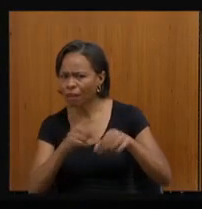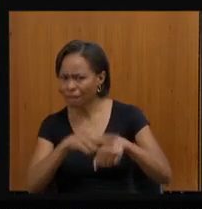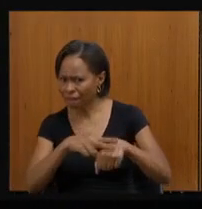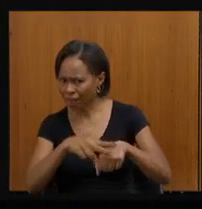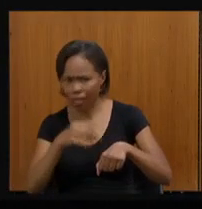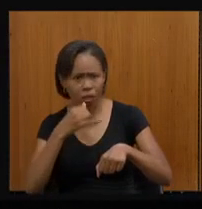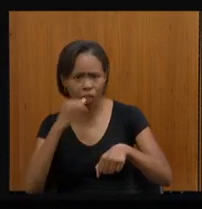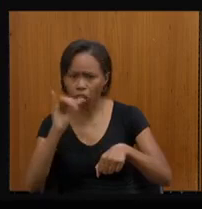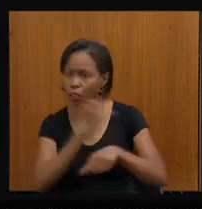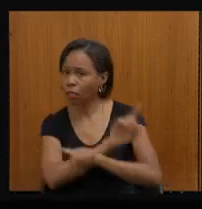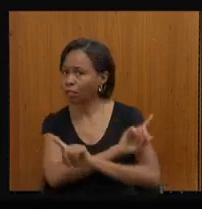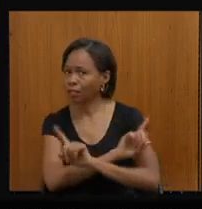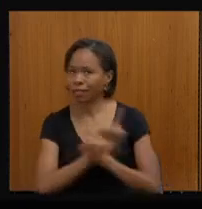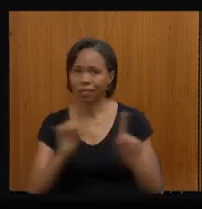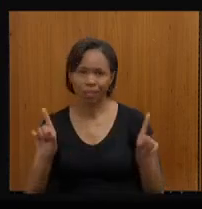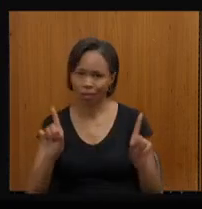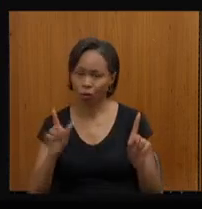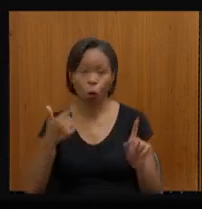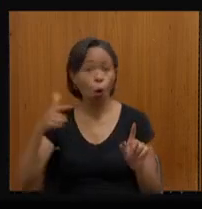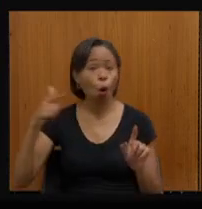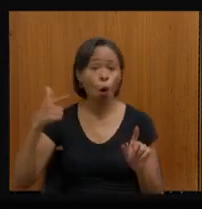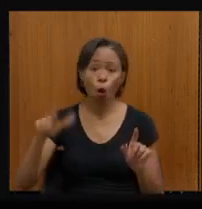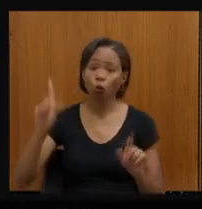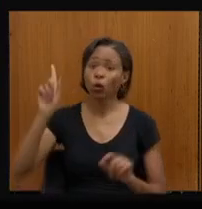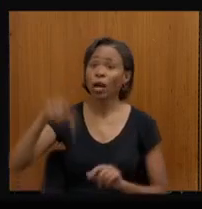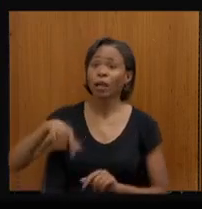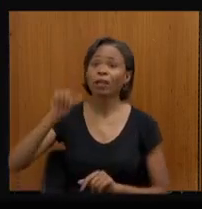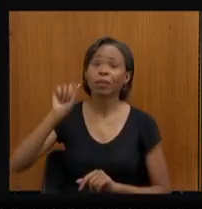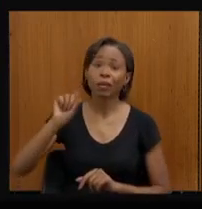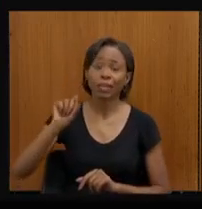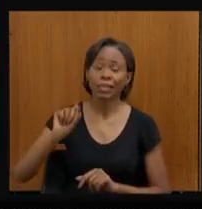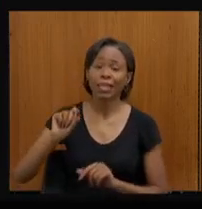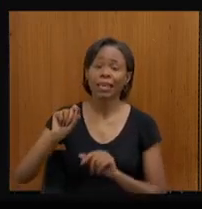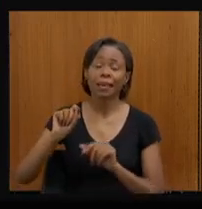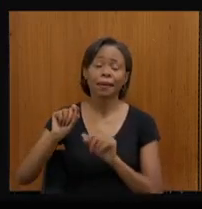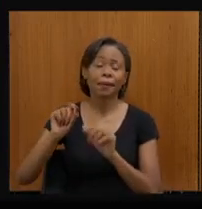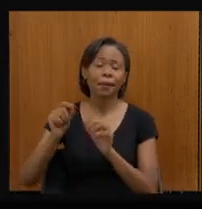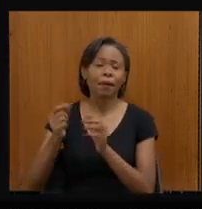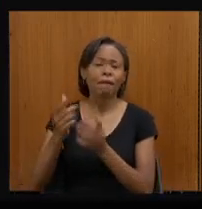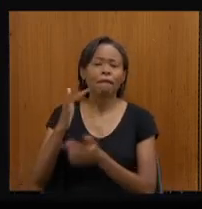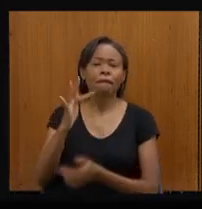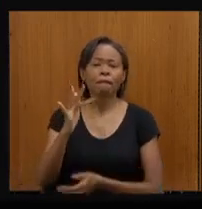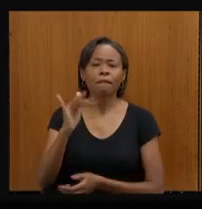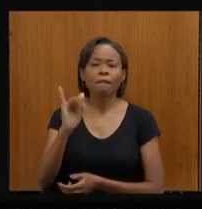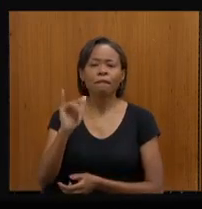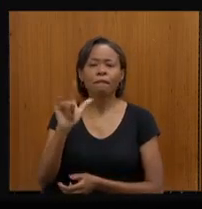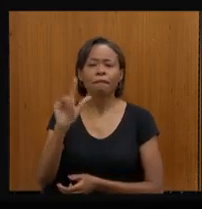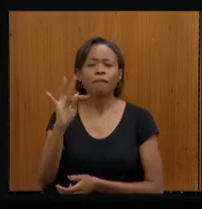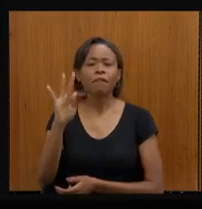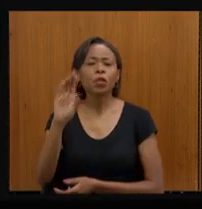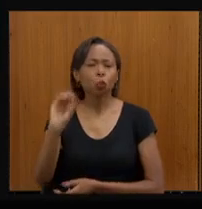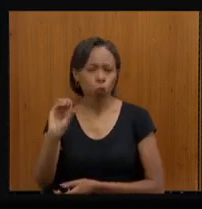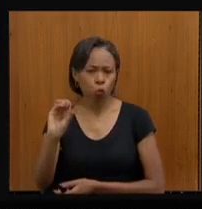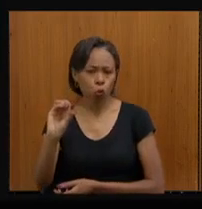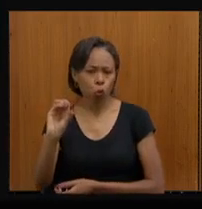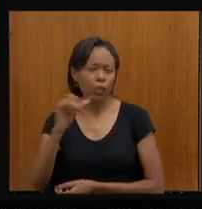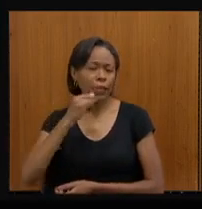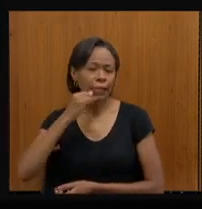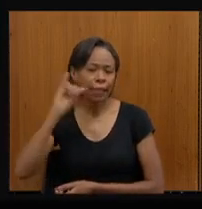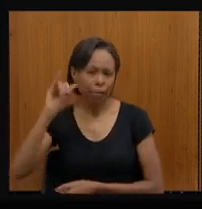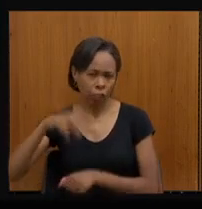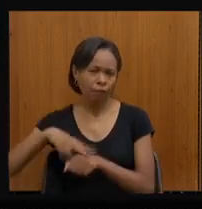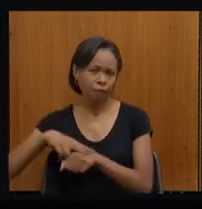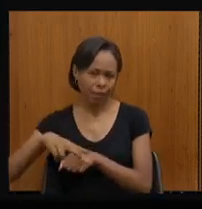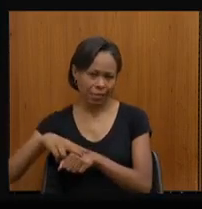então derrame de energia então percebendo aqui hoje em virtude para que o